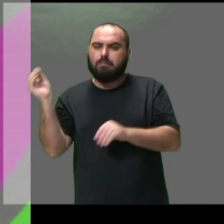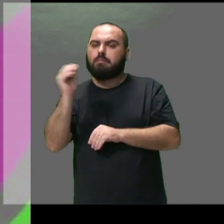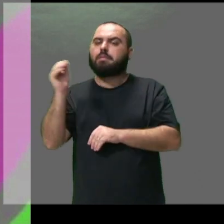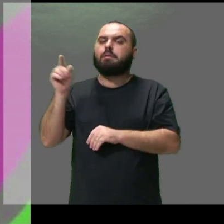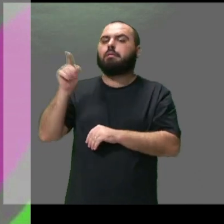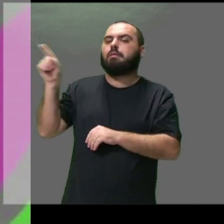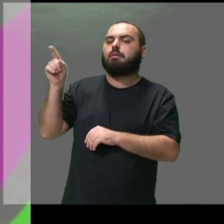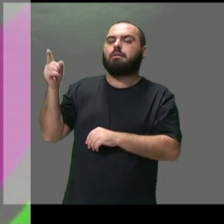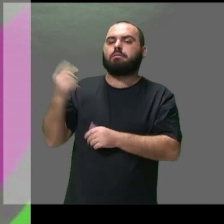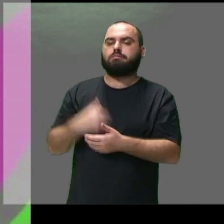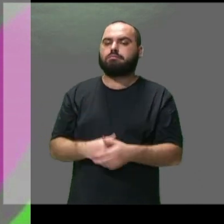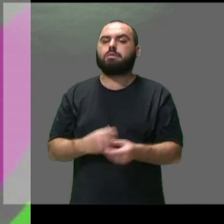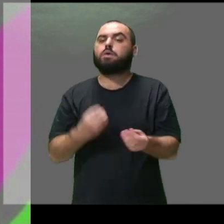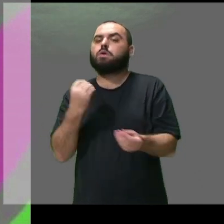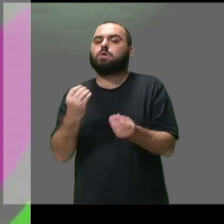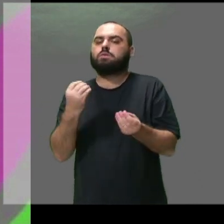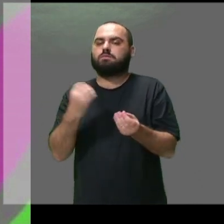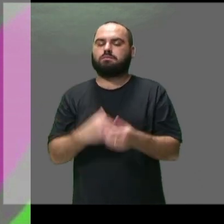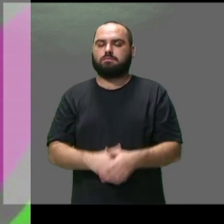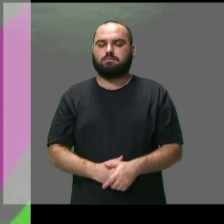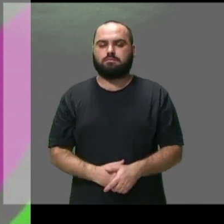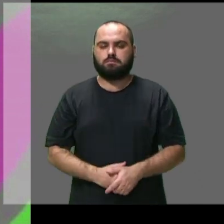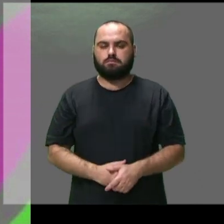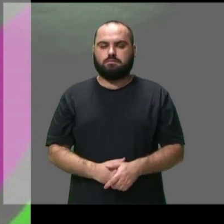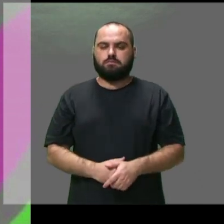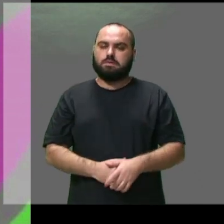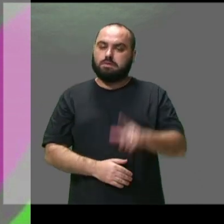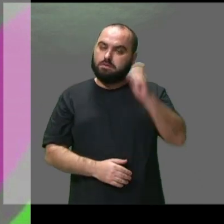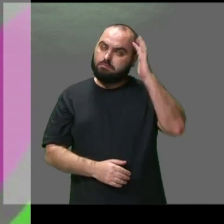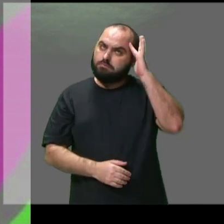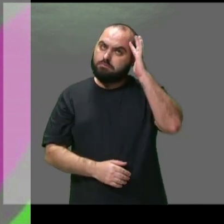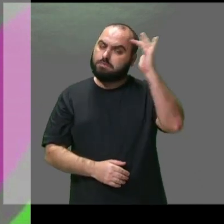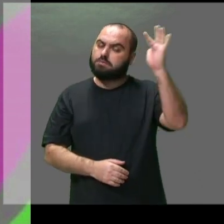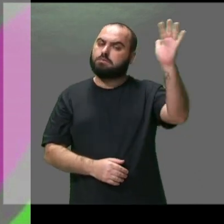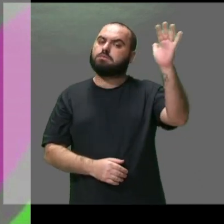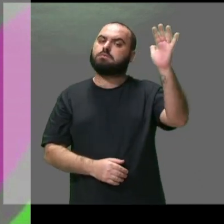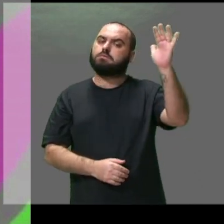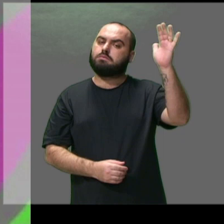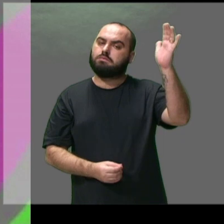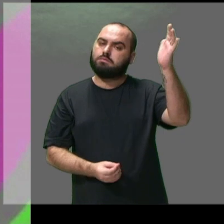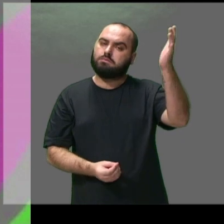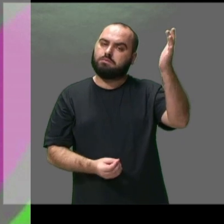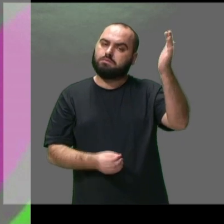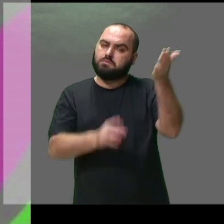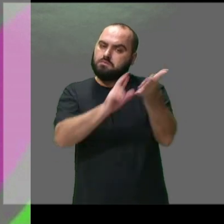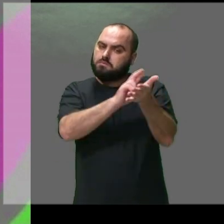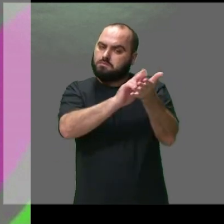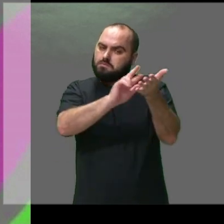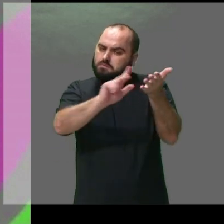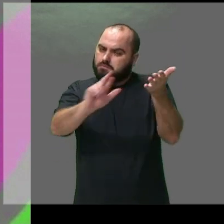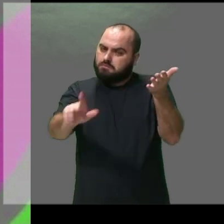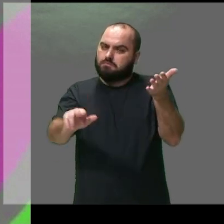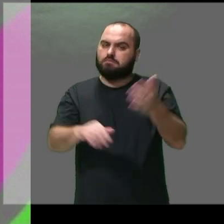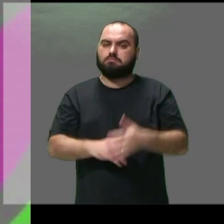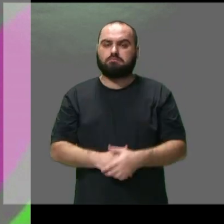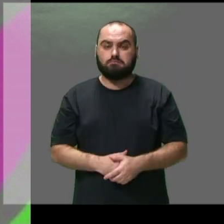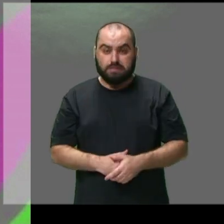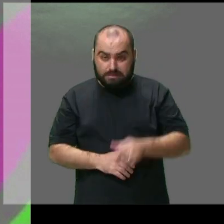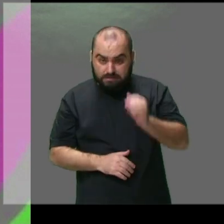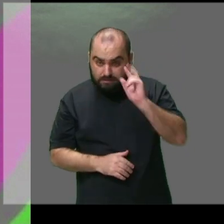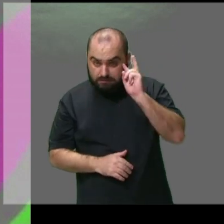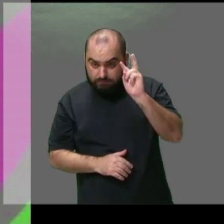juntar, se pudesse, porque o artista trabalha com imaginação, né? Sim. É criatividade pura, né? Se olhar